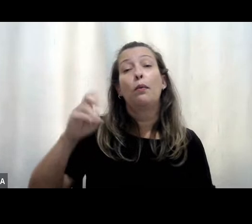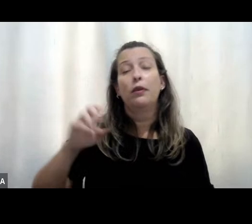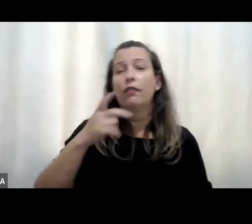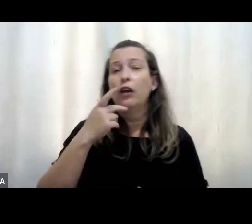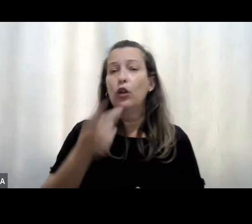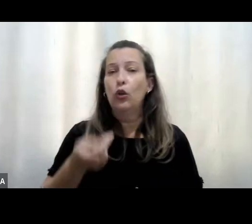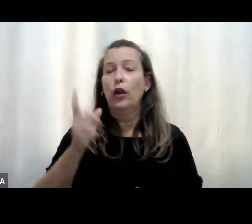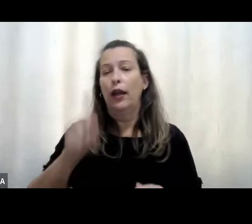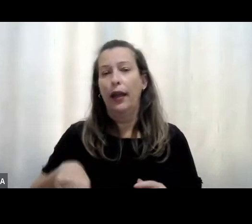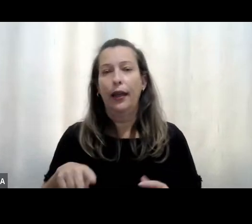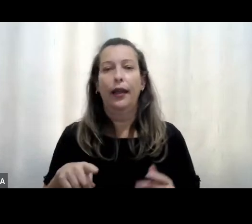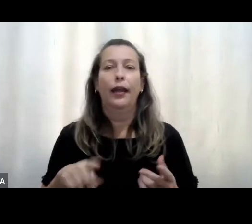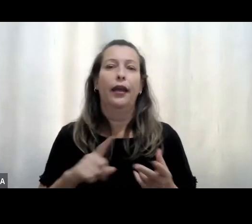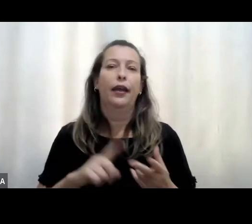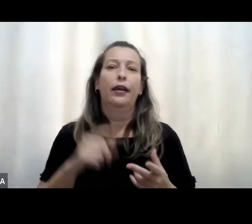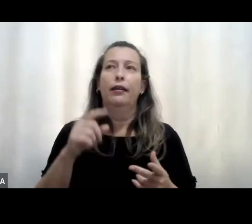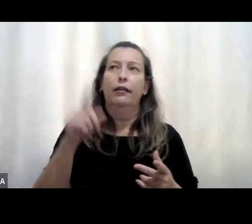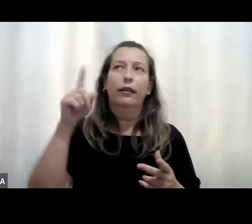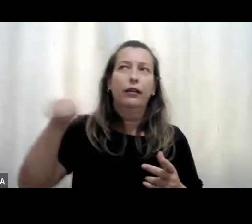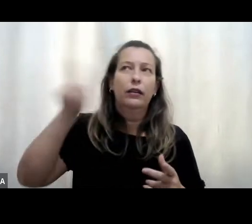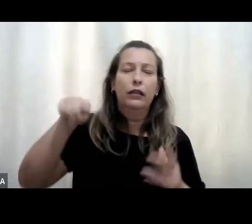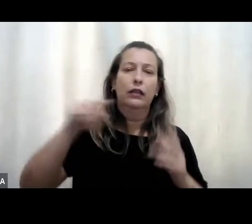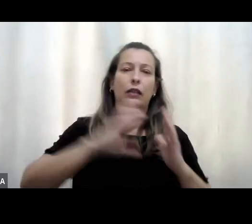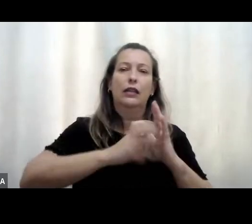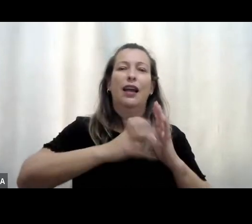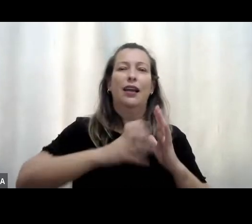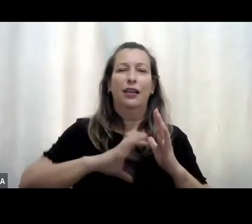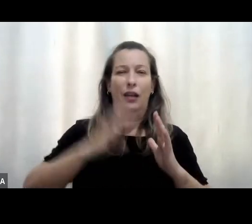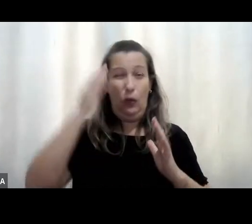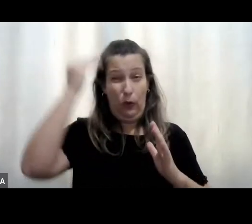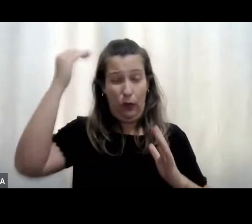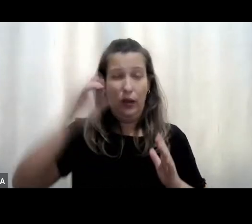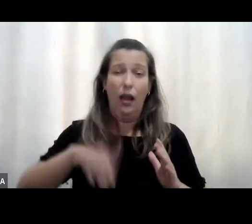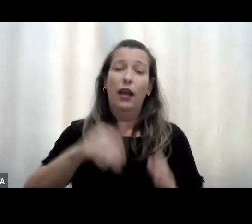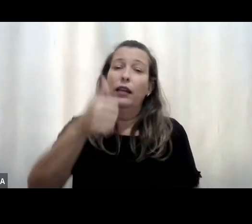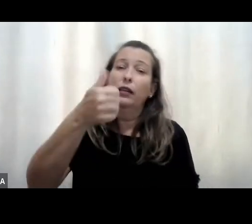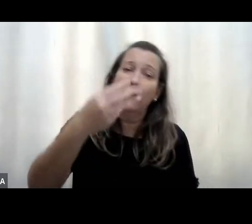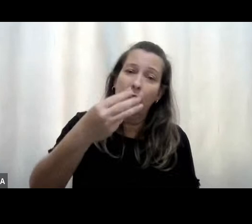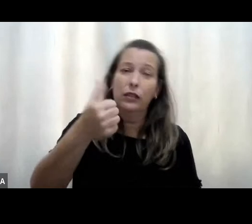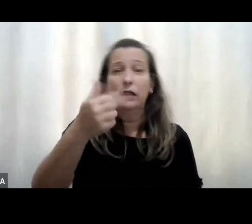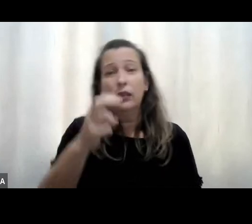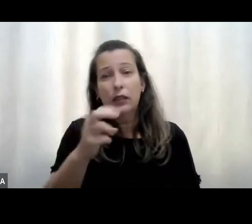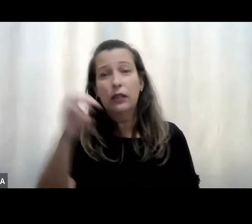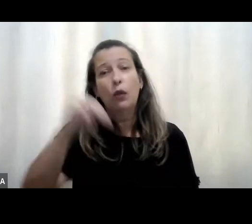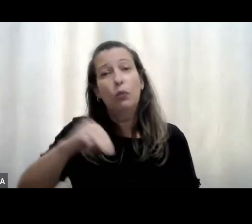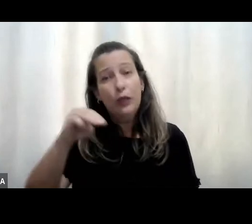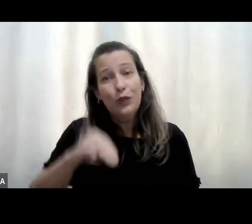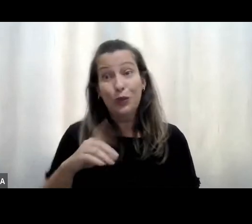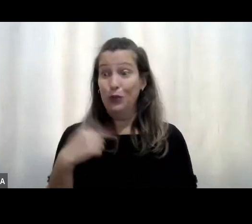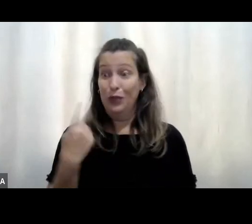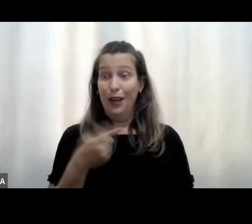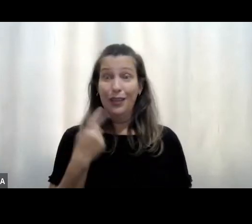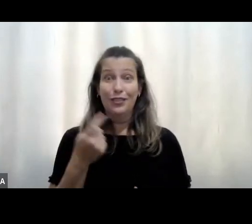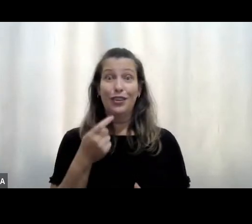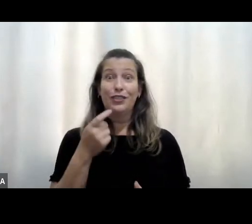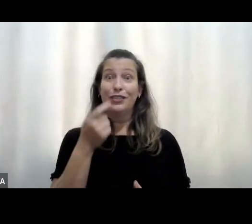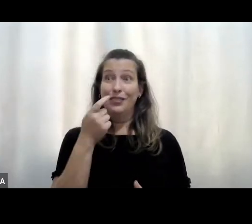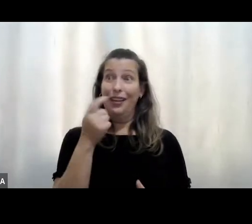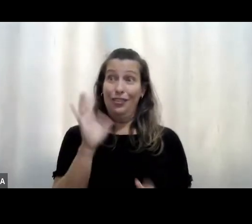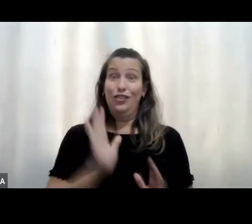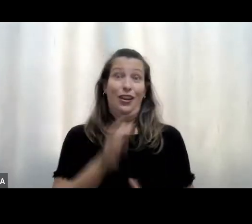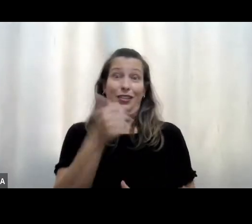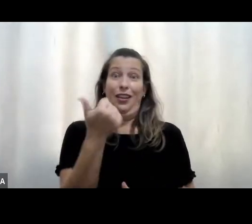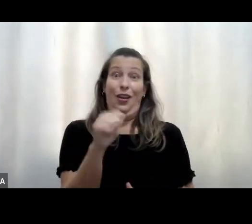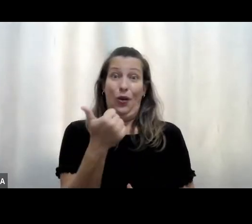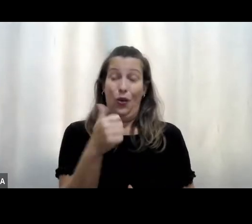entre 13 e 15 minutos de permanência, né? Então, a gente está quase lá. Então, estamos bem, se na verdade